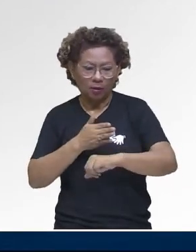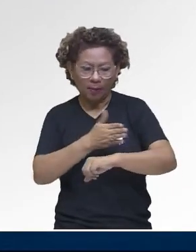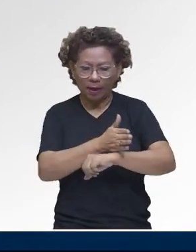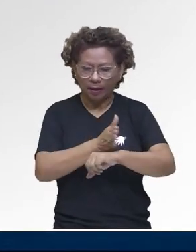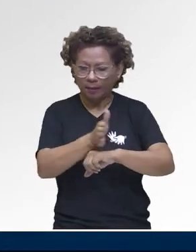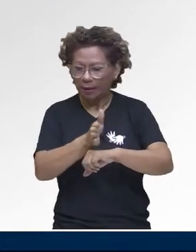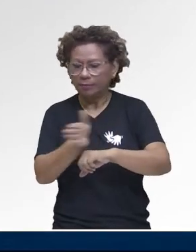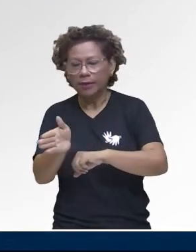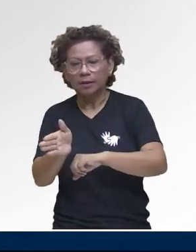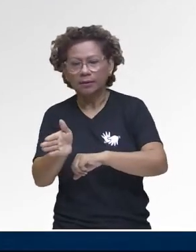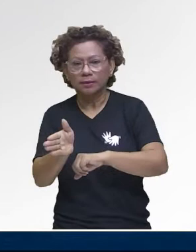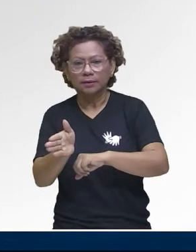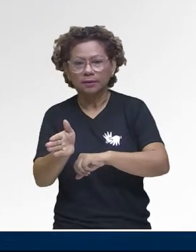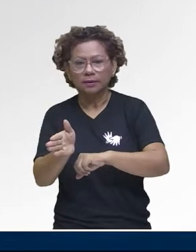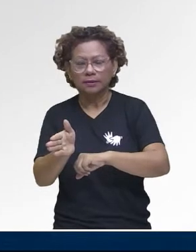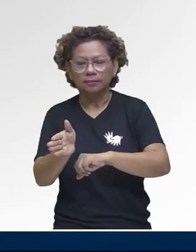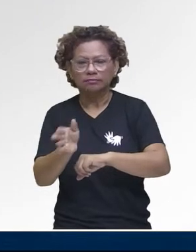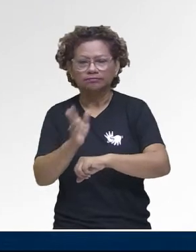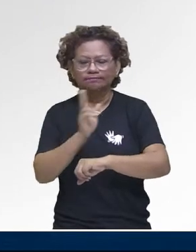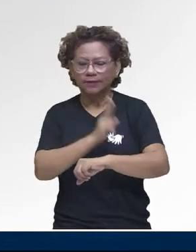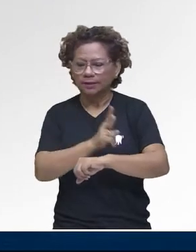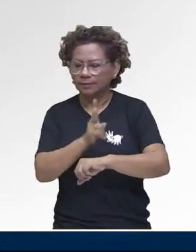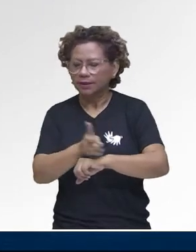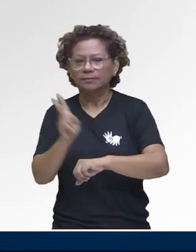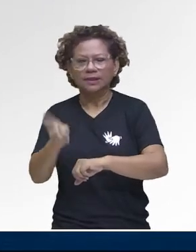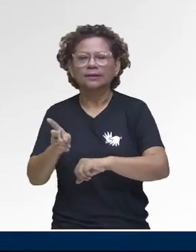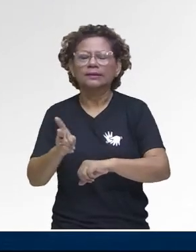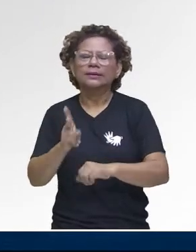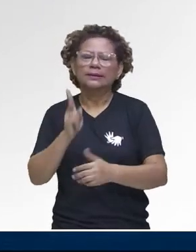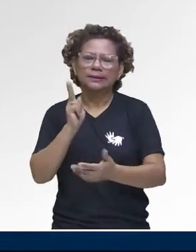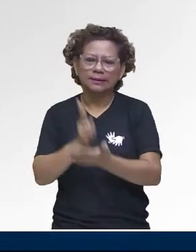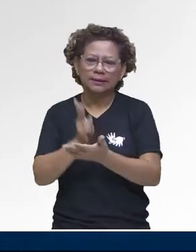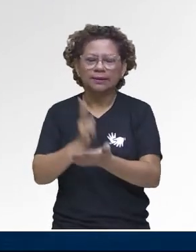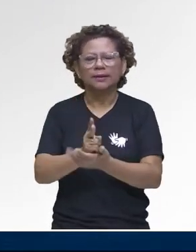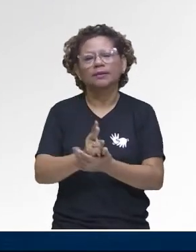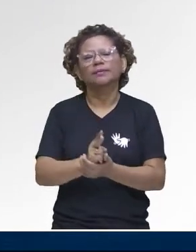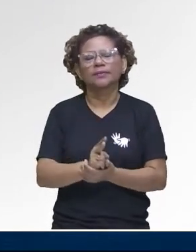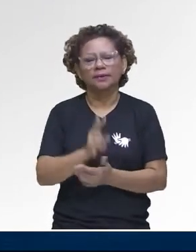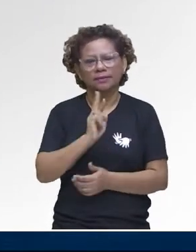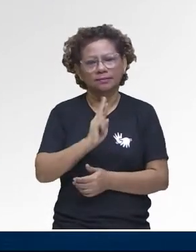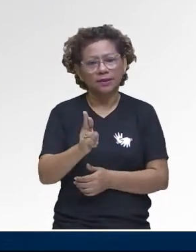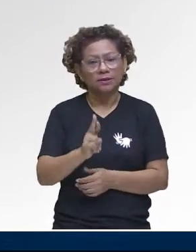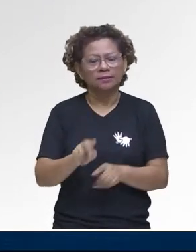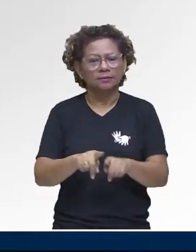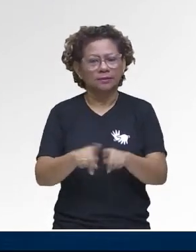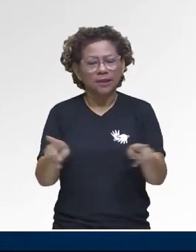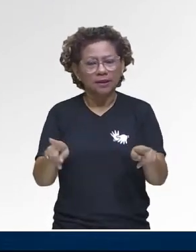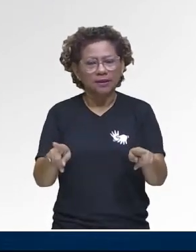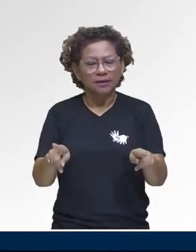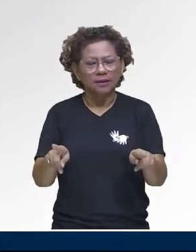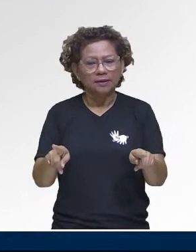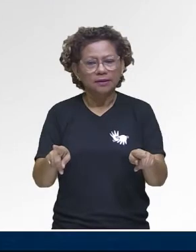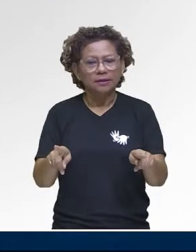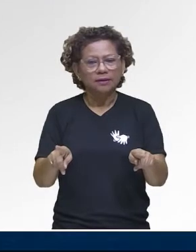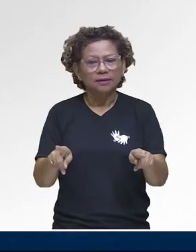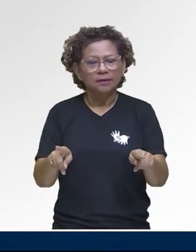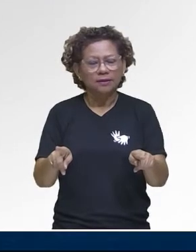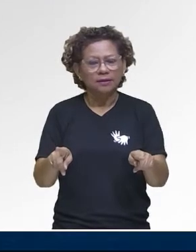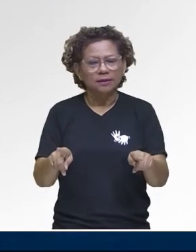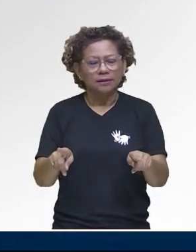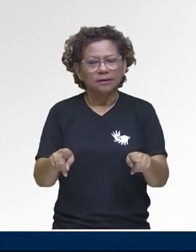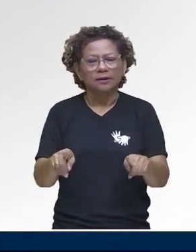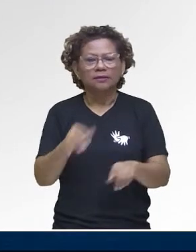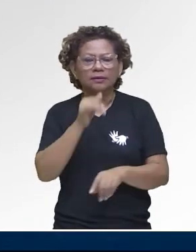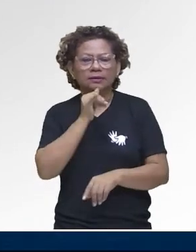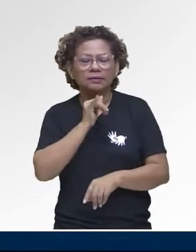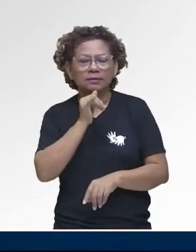alguns que não vão mudar, né? Dependendo da situação, eles vão ser necessários. Então, no caso da adição de números decimais, não